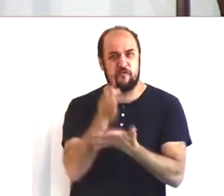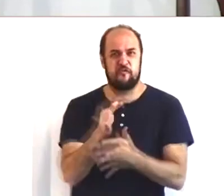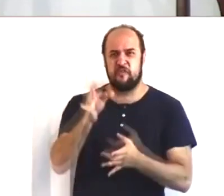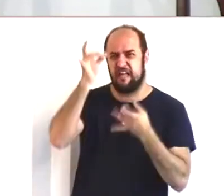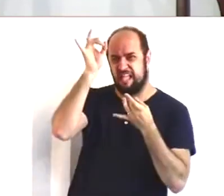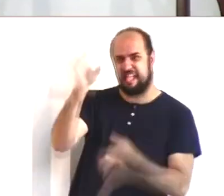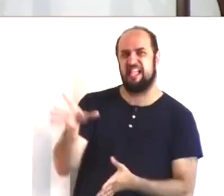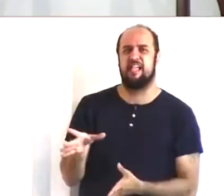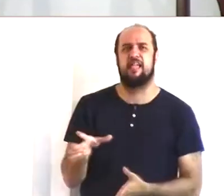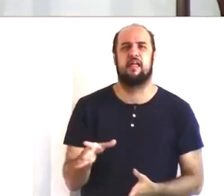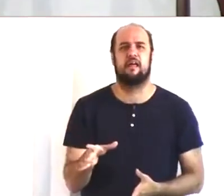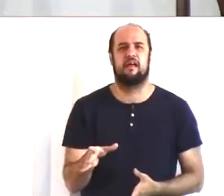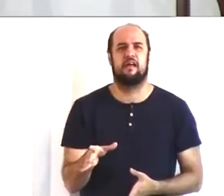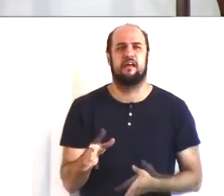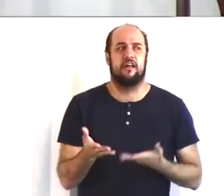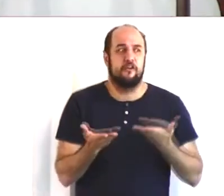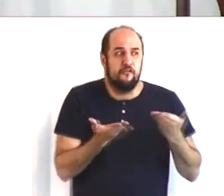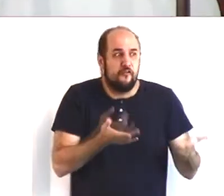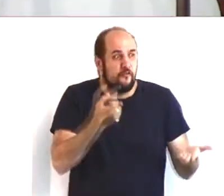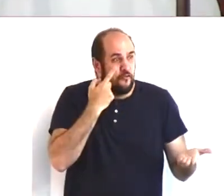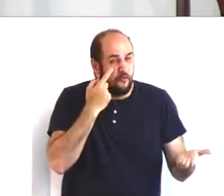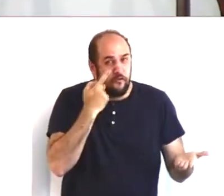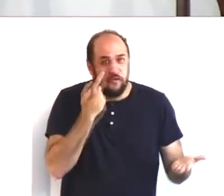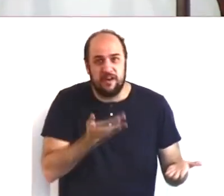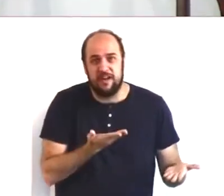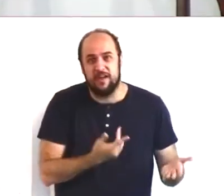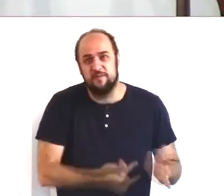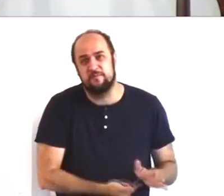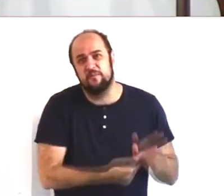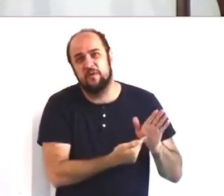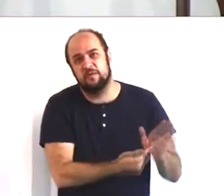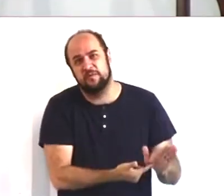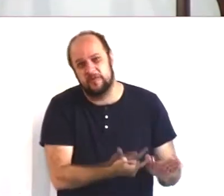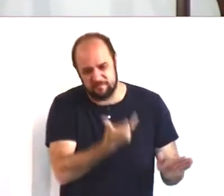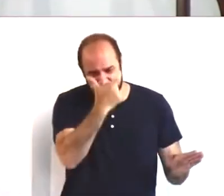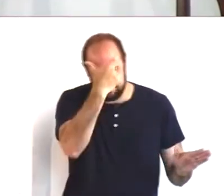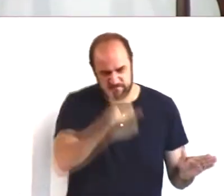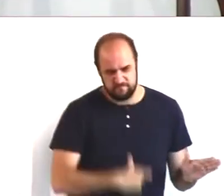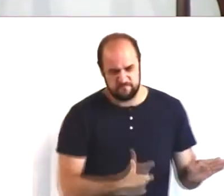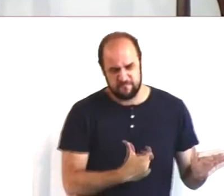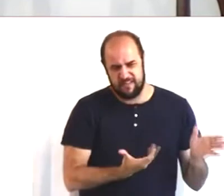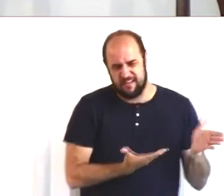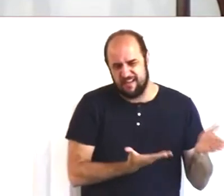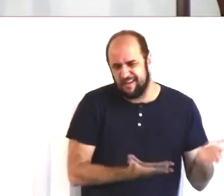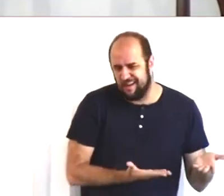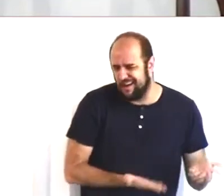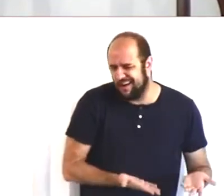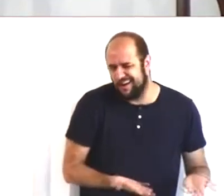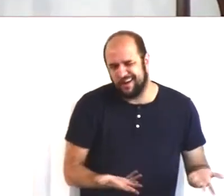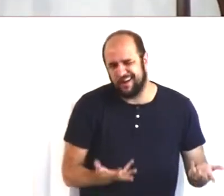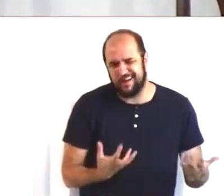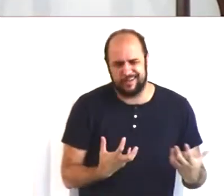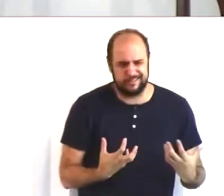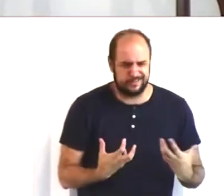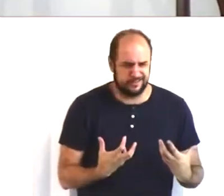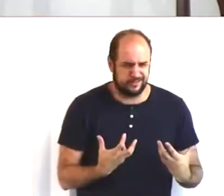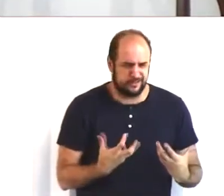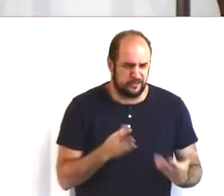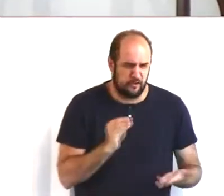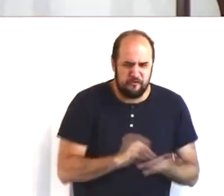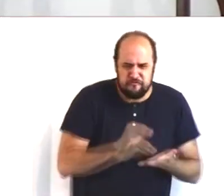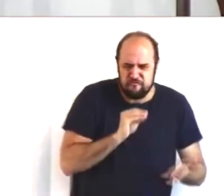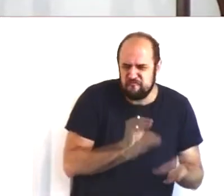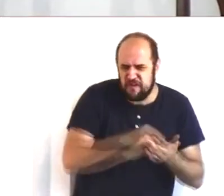das pandemias dão uma clara evidência do seu estado de paganice, o